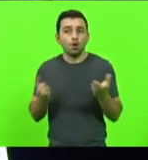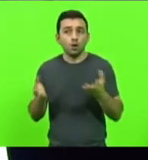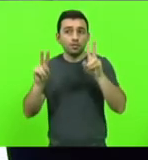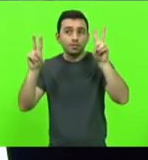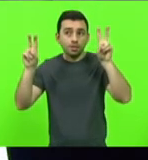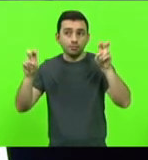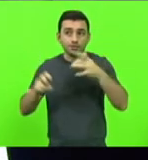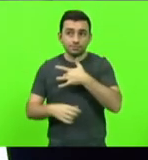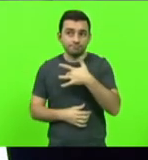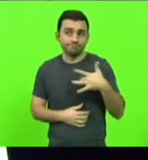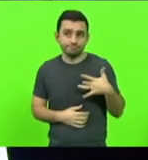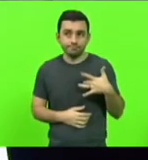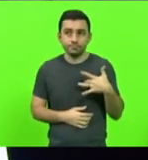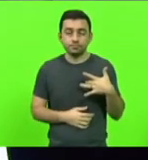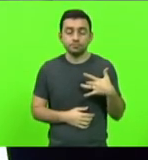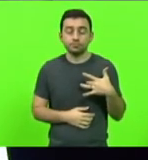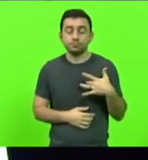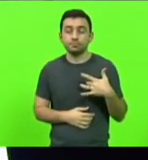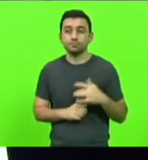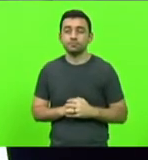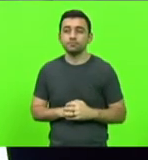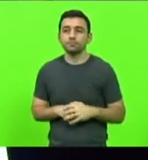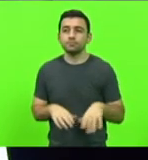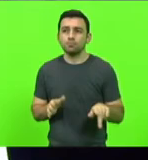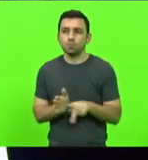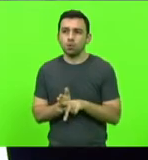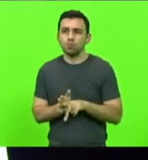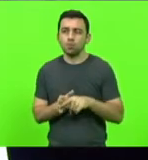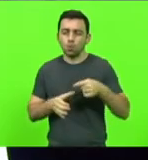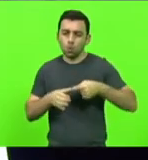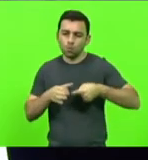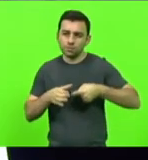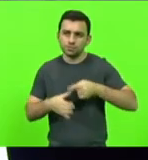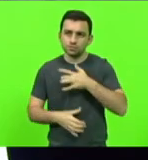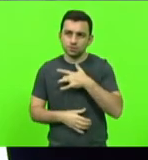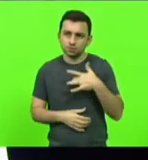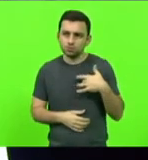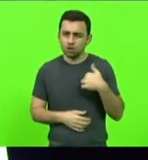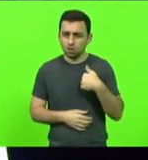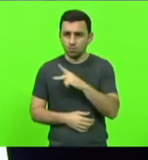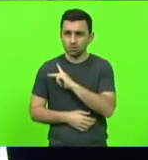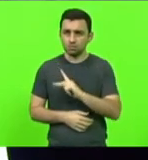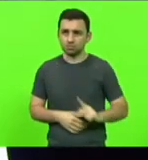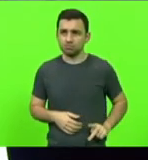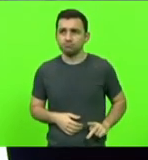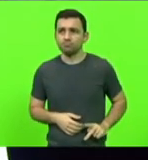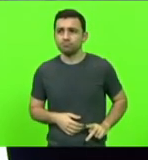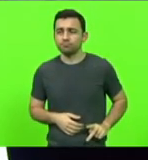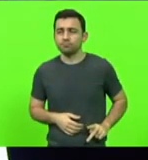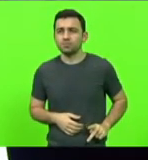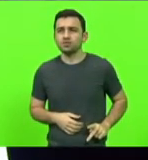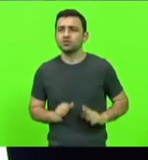questão também envolvendo a nossa Comissão de Saúde, da qual presido, temos feito